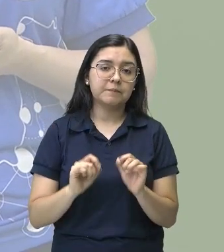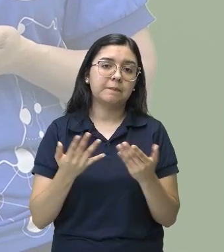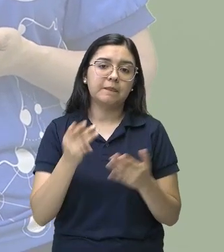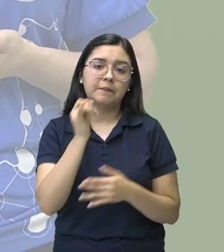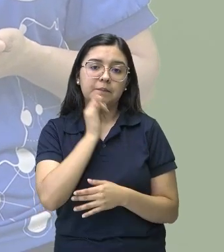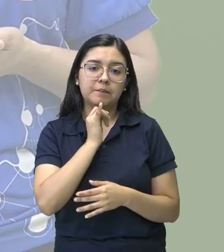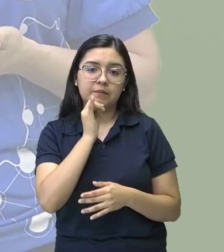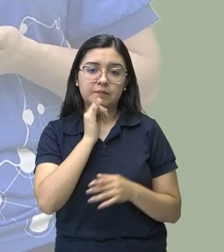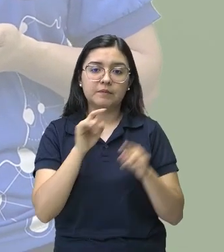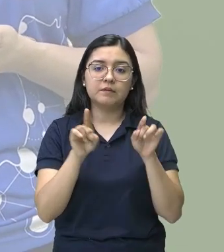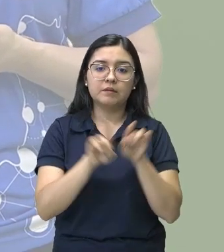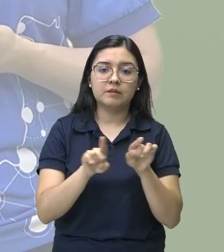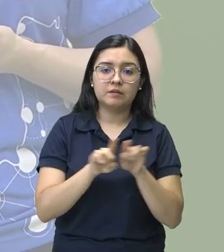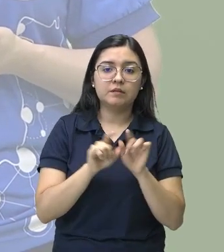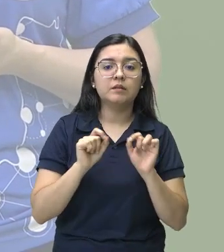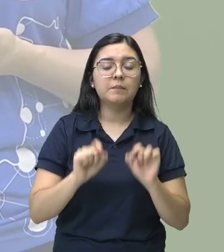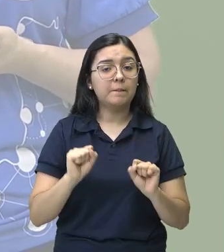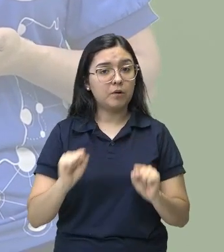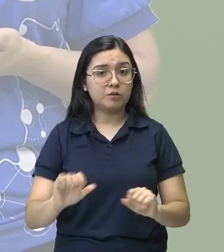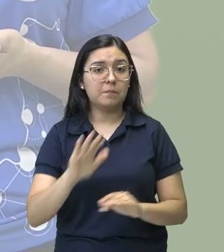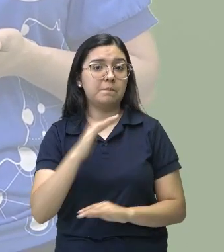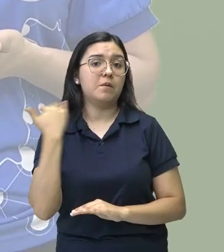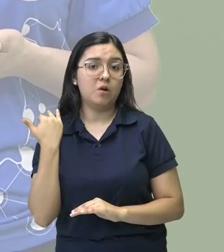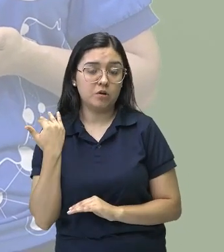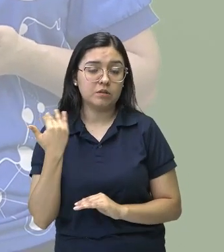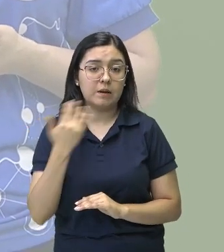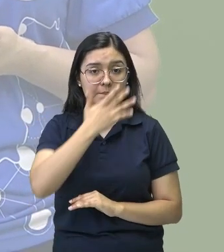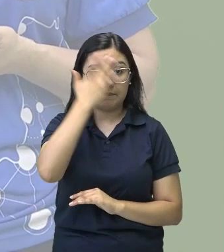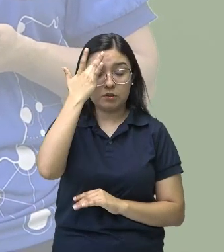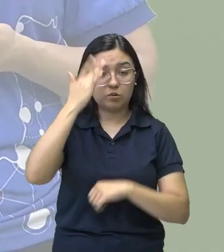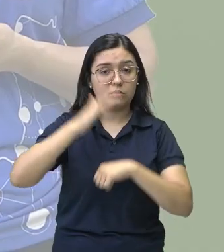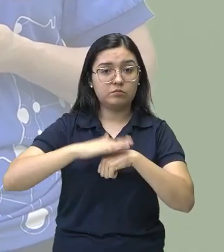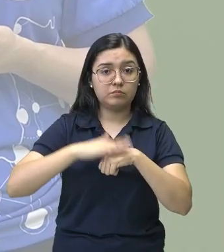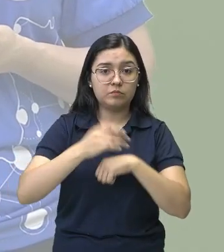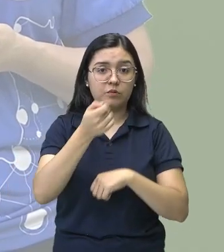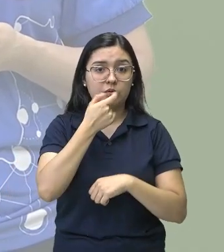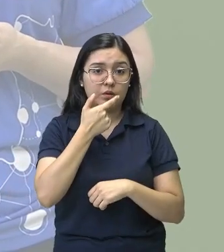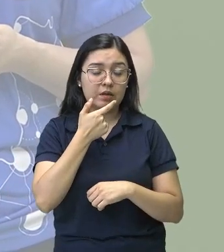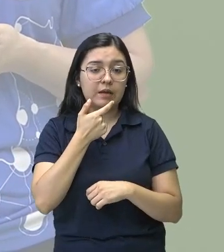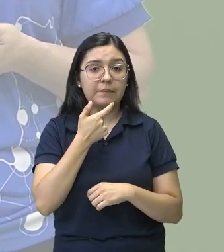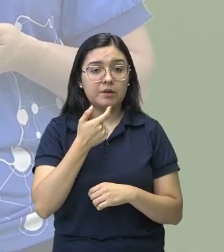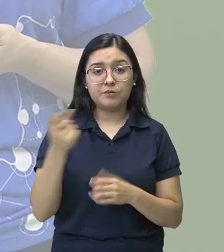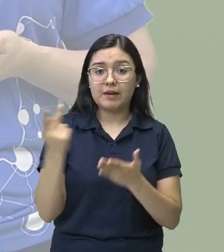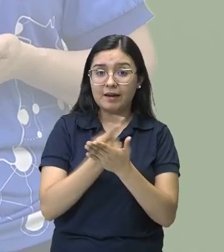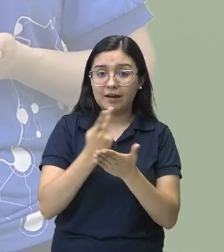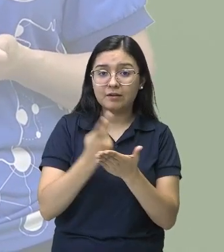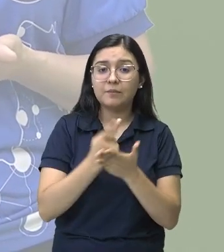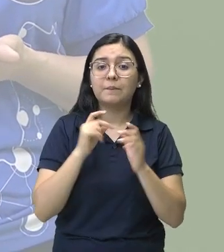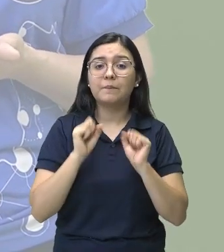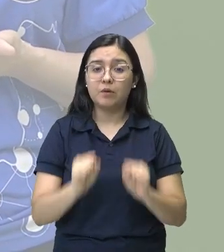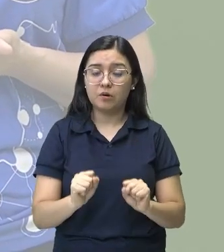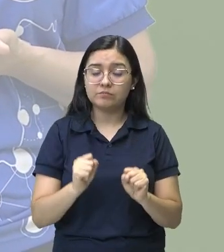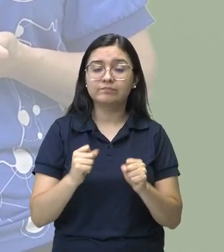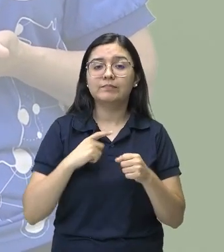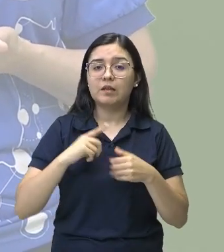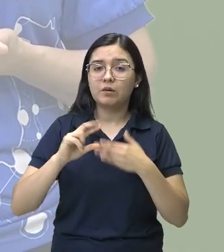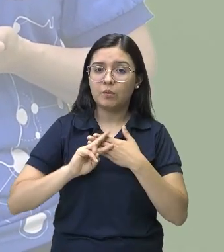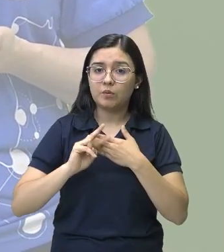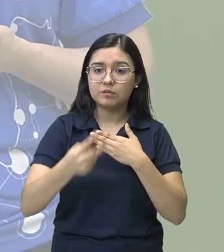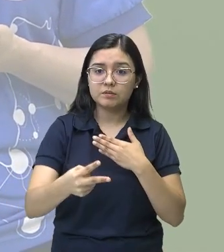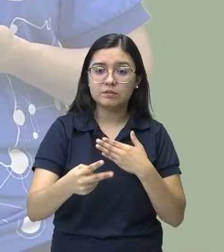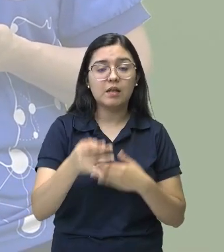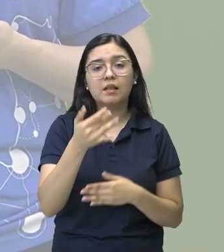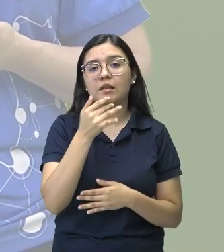situações graves e até levar a óbito a pessoa quando ela toma um medicamento inadequado. né, quando ela não tem conhecimento